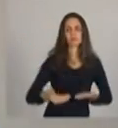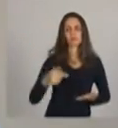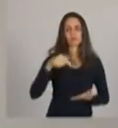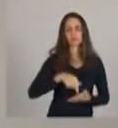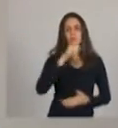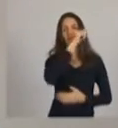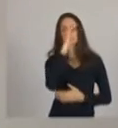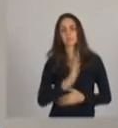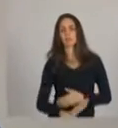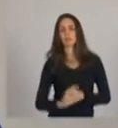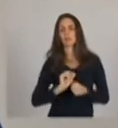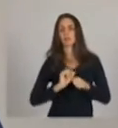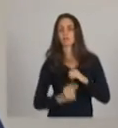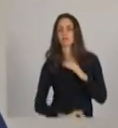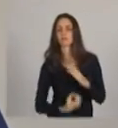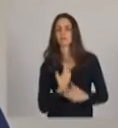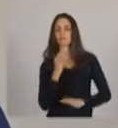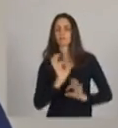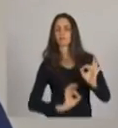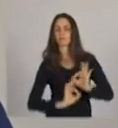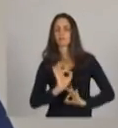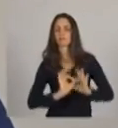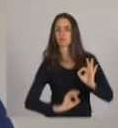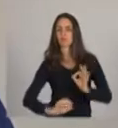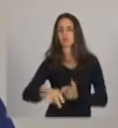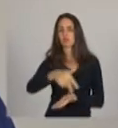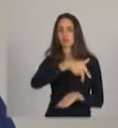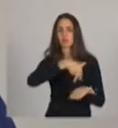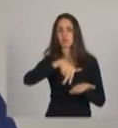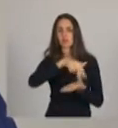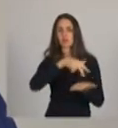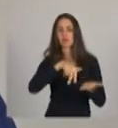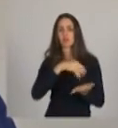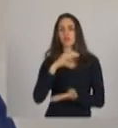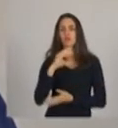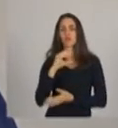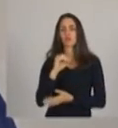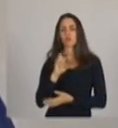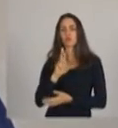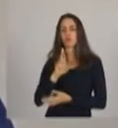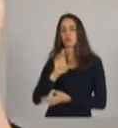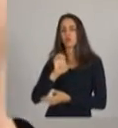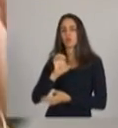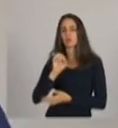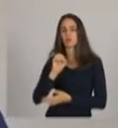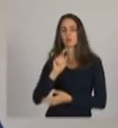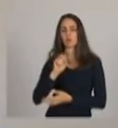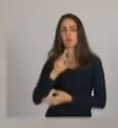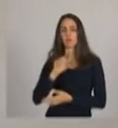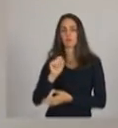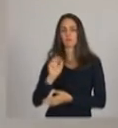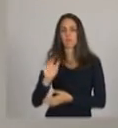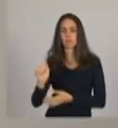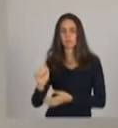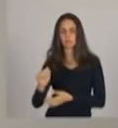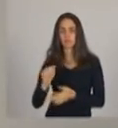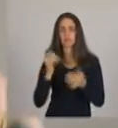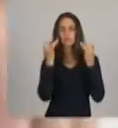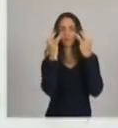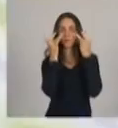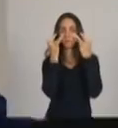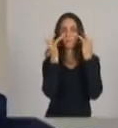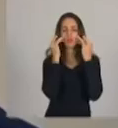para realizar a coreografia de uma peça musical, e ele passou a